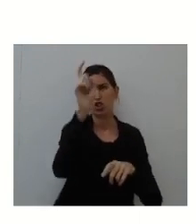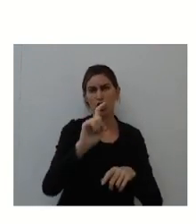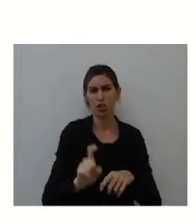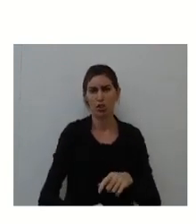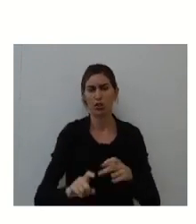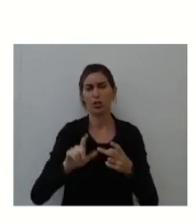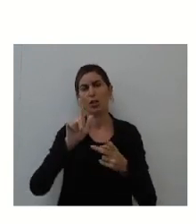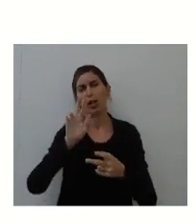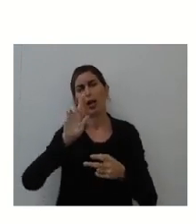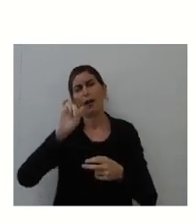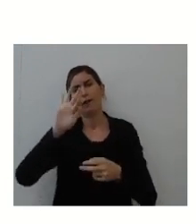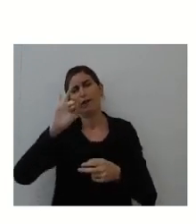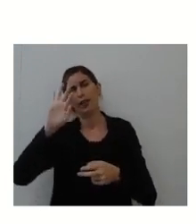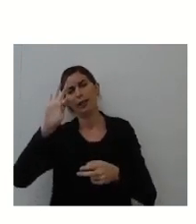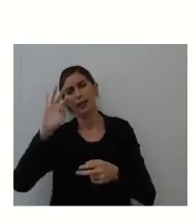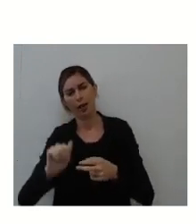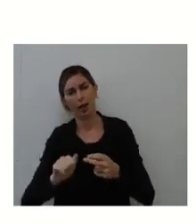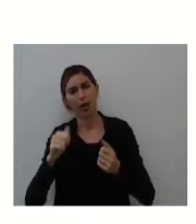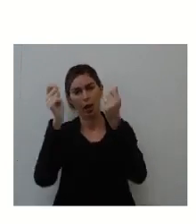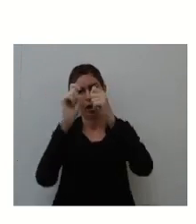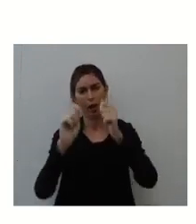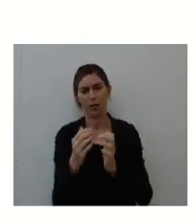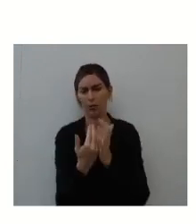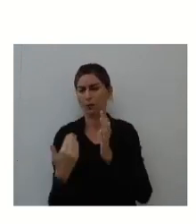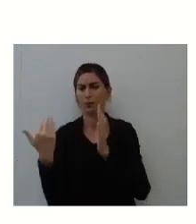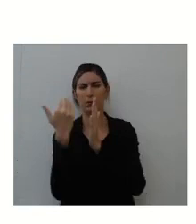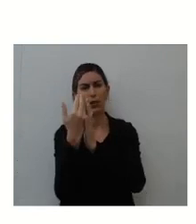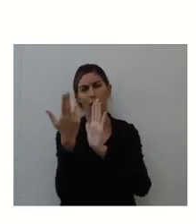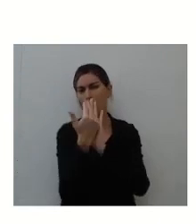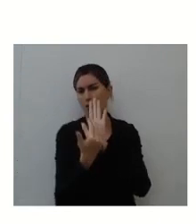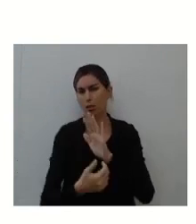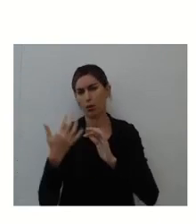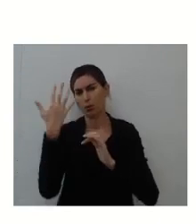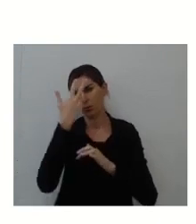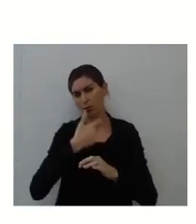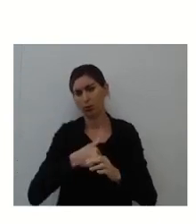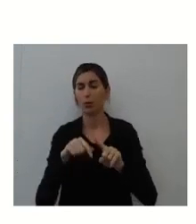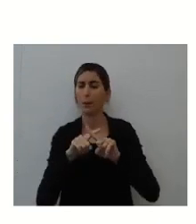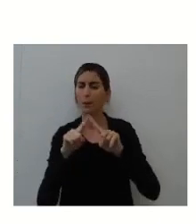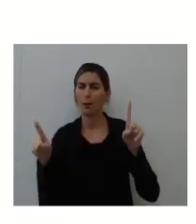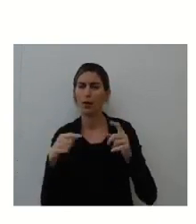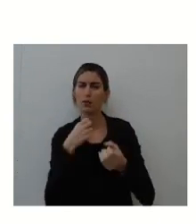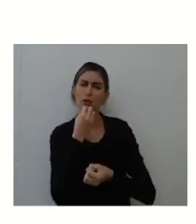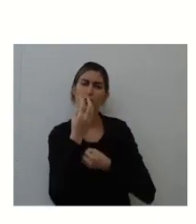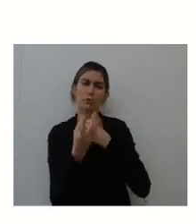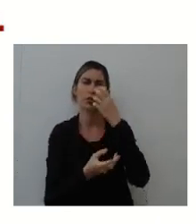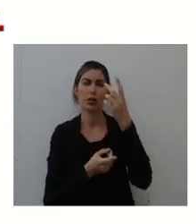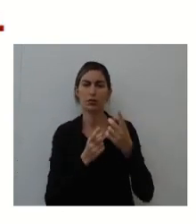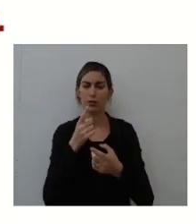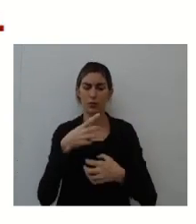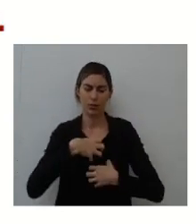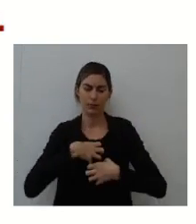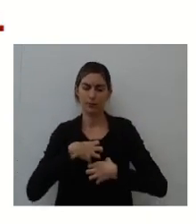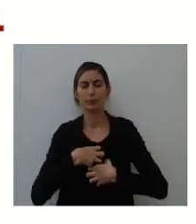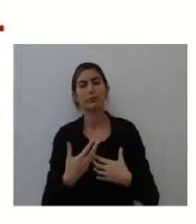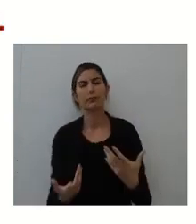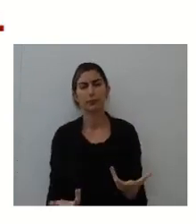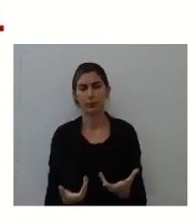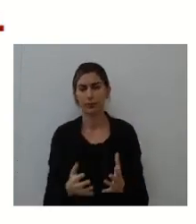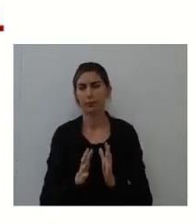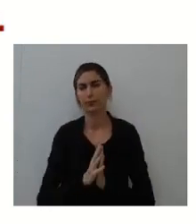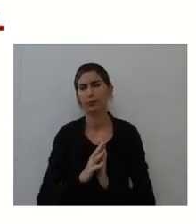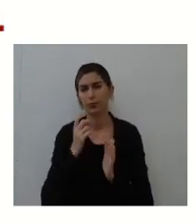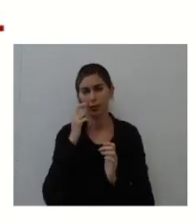e grafitar. E mostra que a arte vai além de um desenho bonito, mas é uma expressão do que você sente. Então, olha